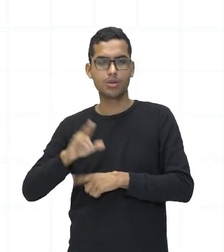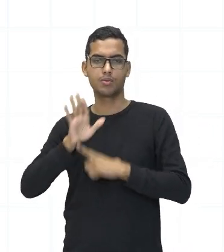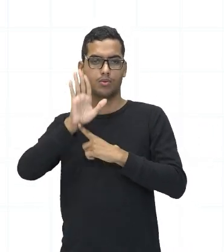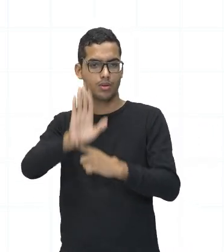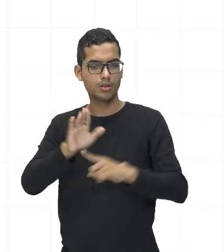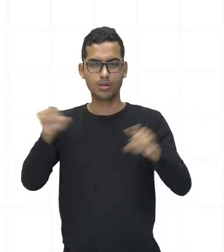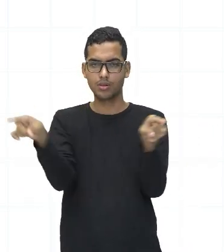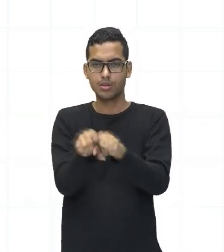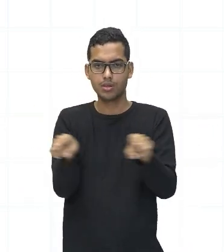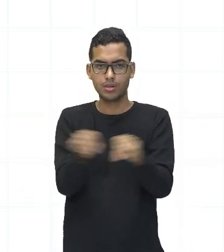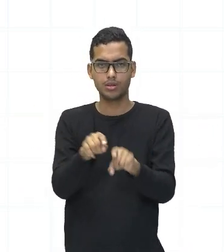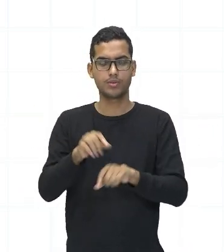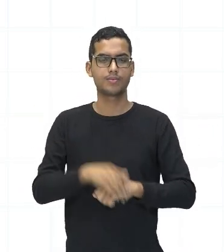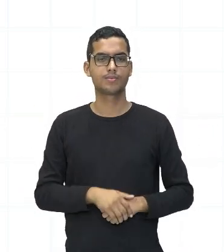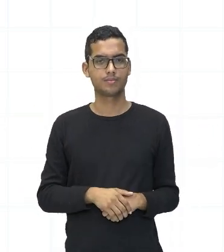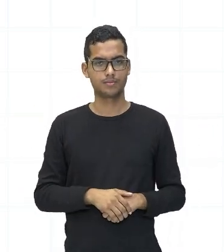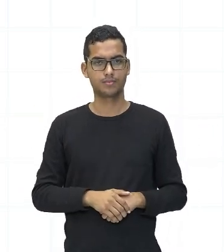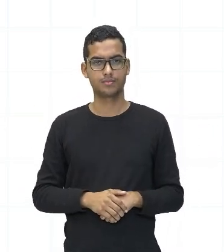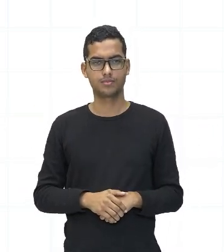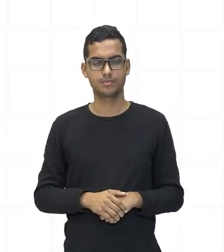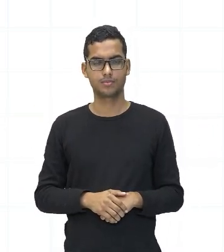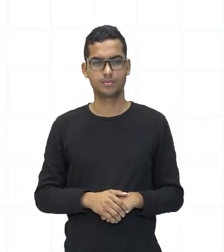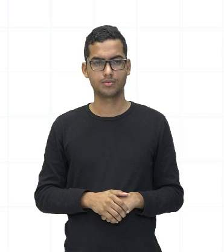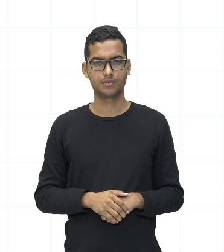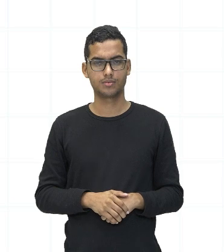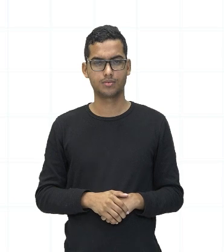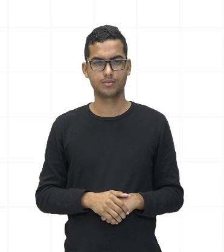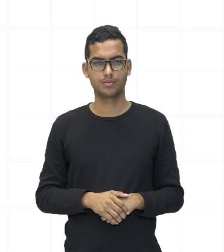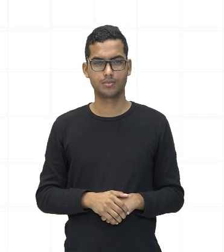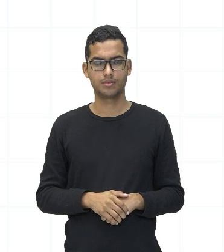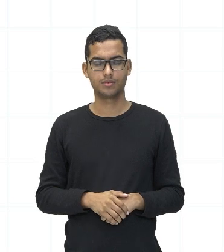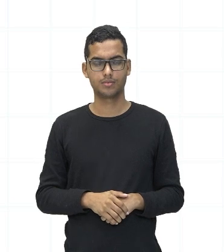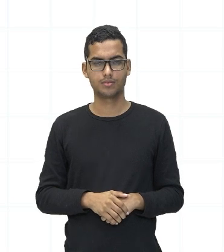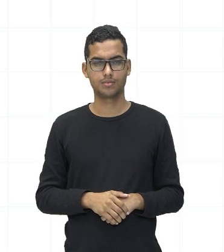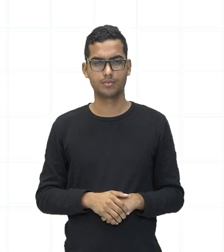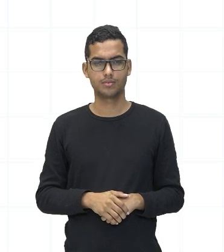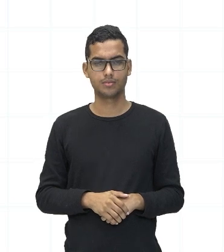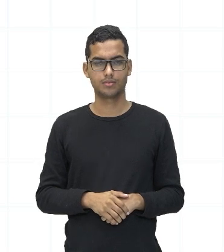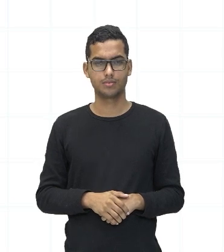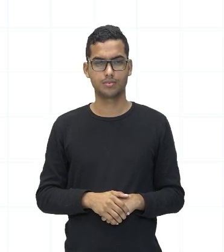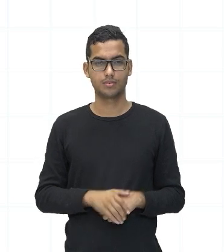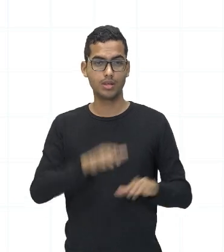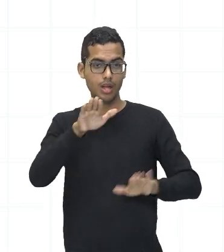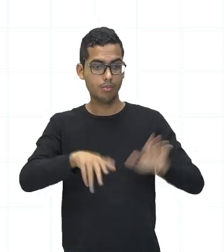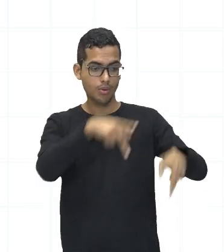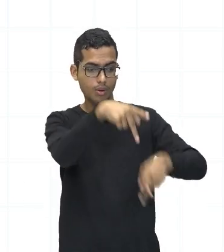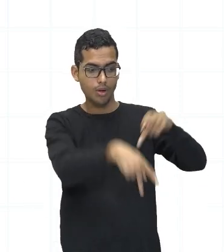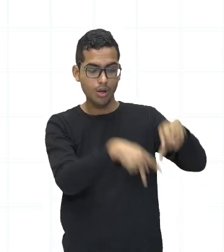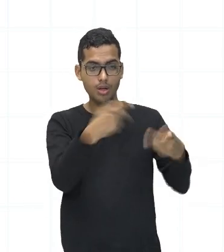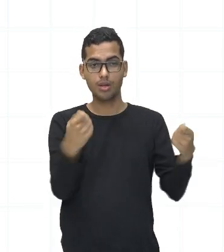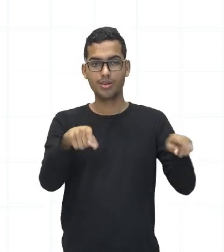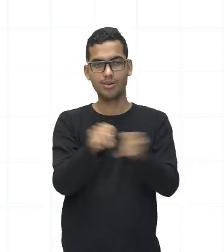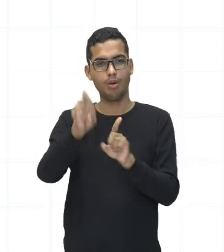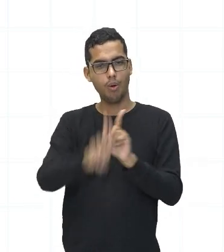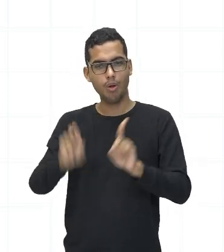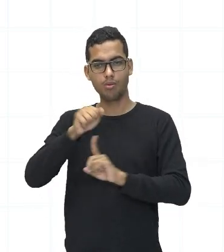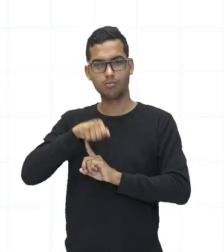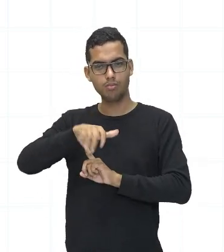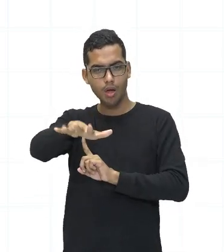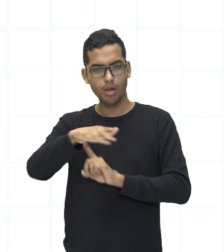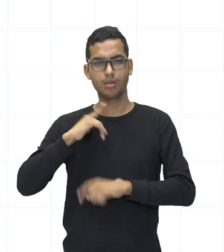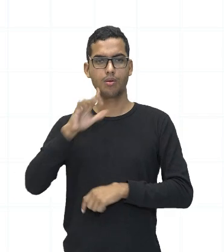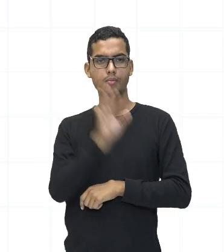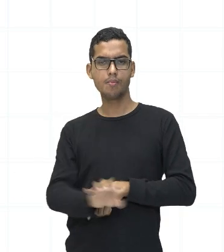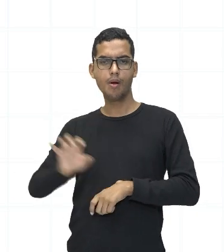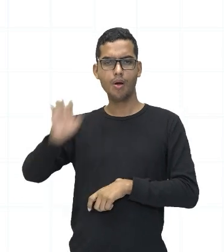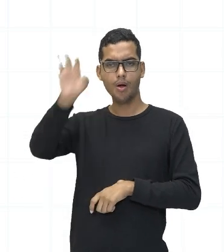que está sendo alvo da publicidade, e também do público-alvo, é possível usar gírias,